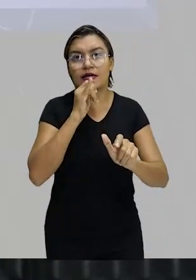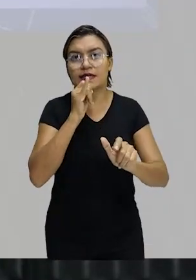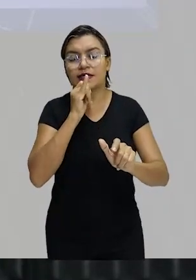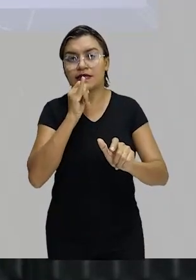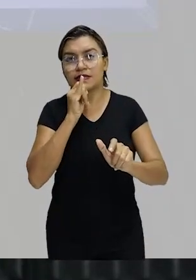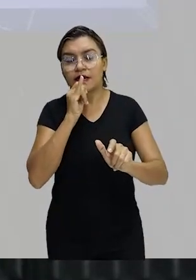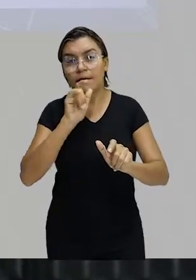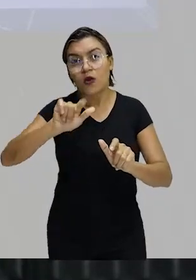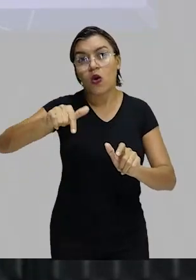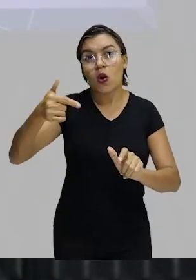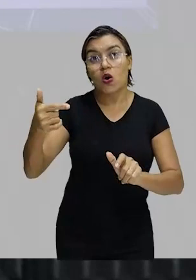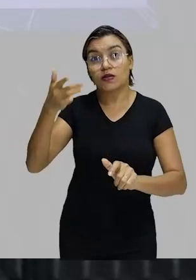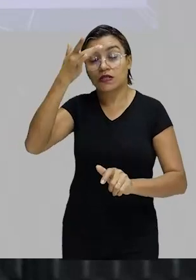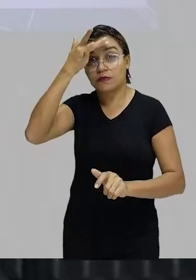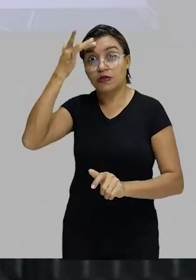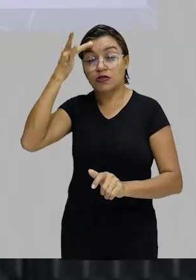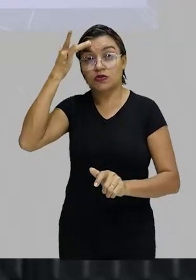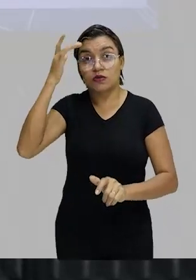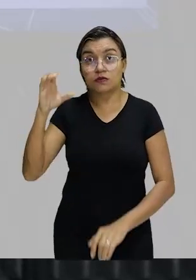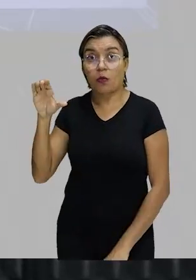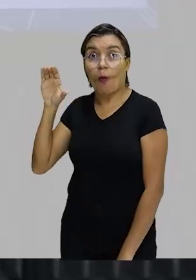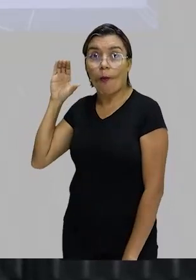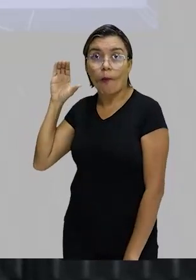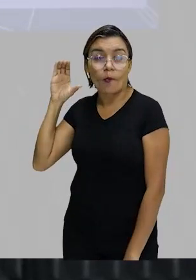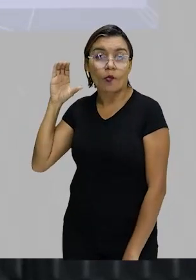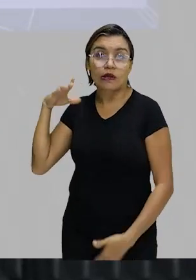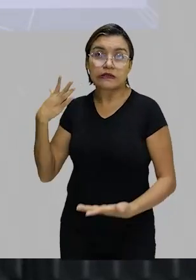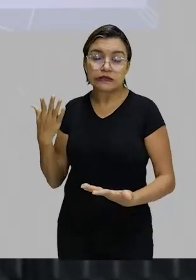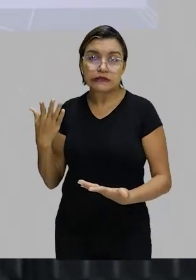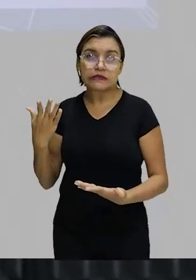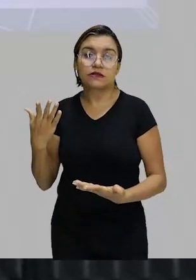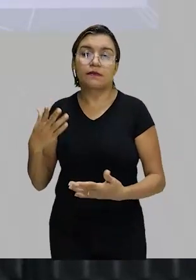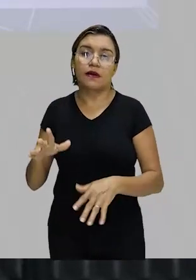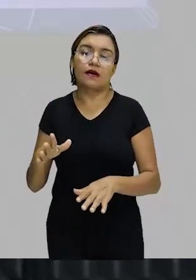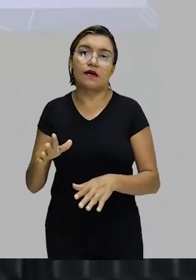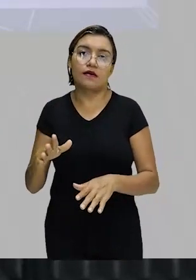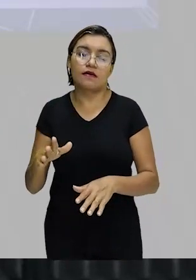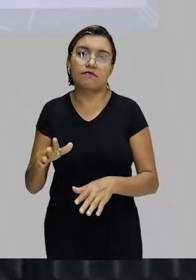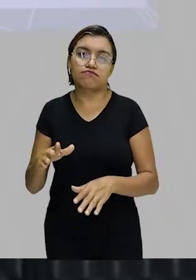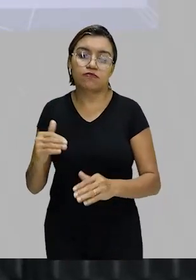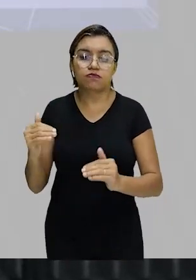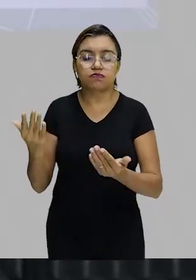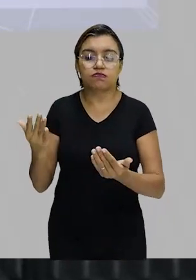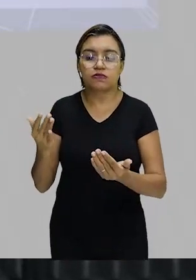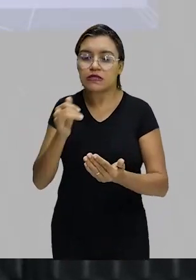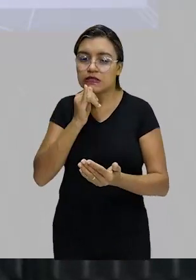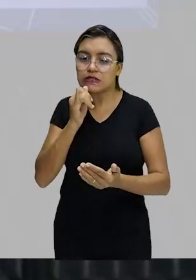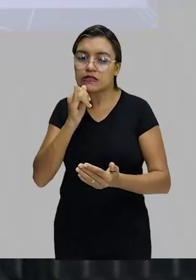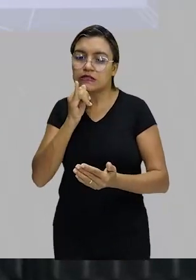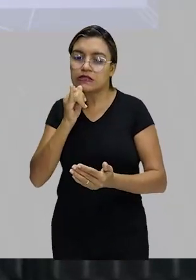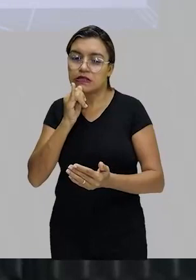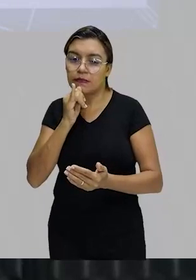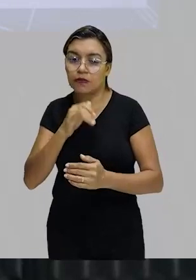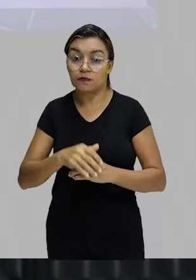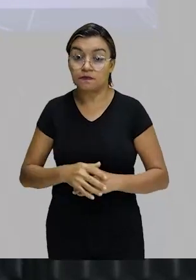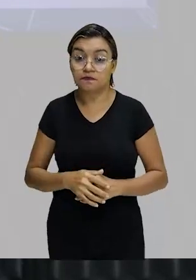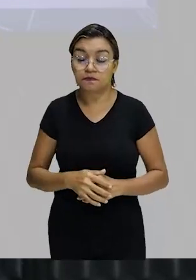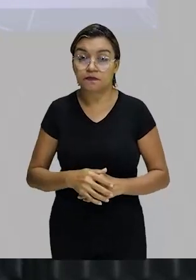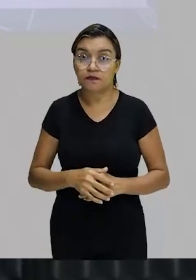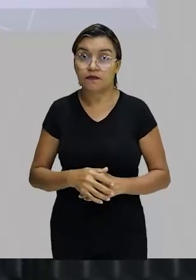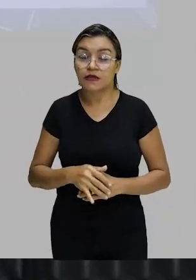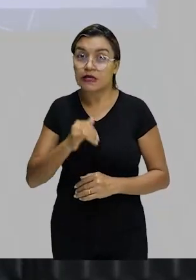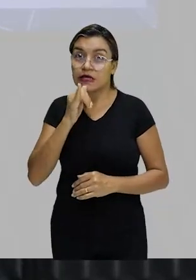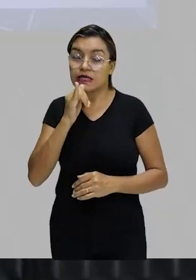adotar certos comportamentos. Expose people of all ages to improper behavior. Então ela